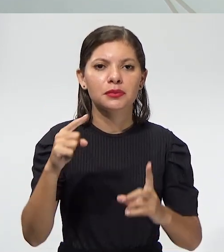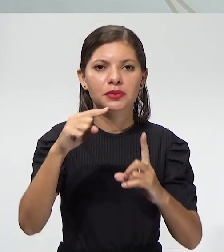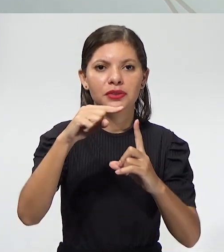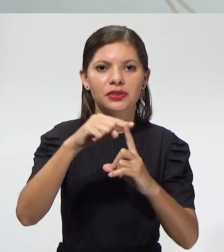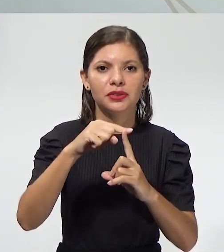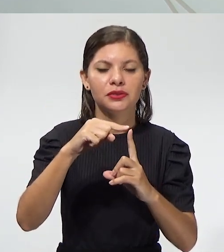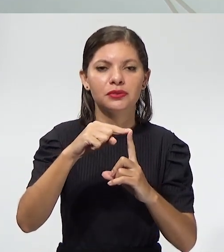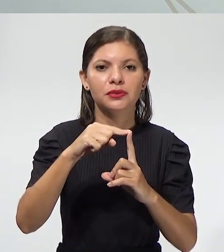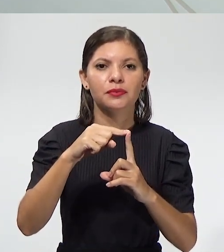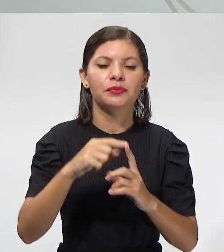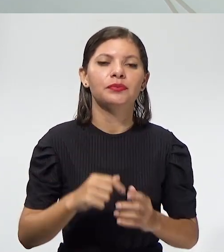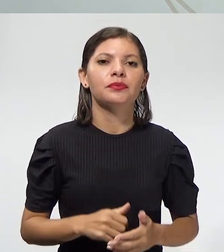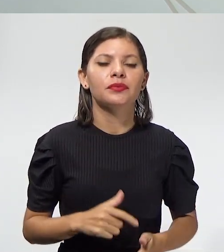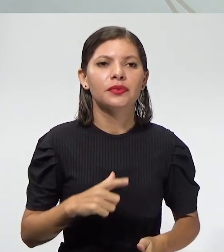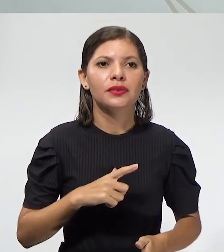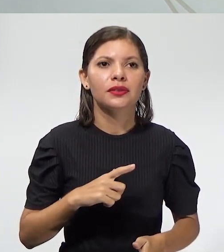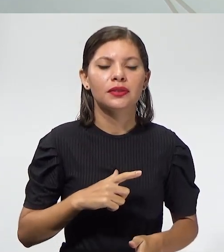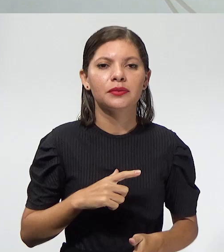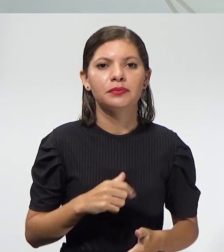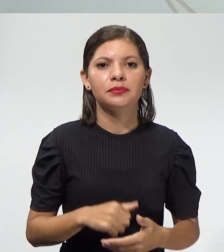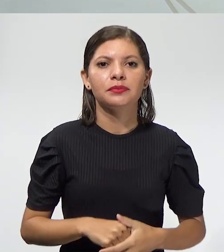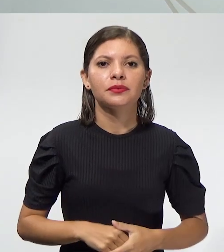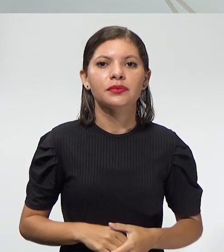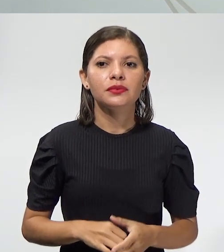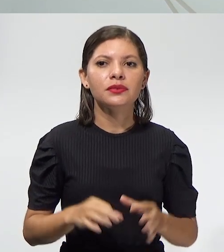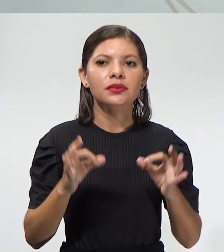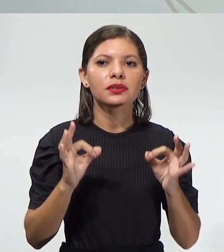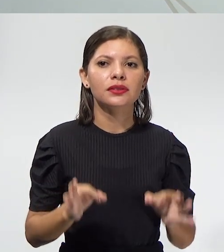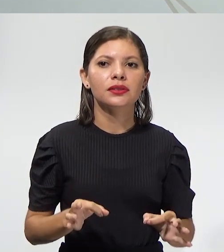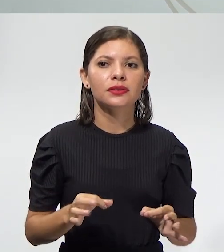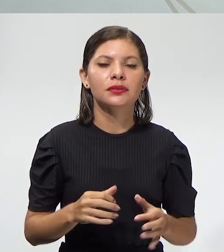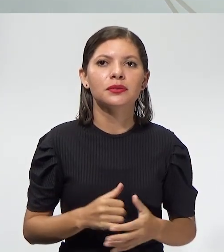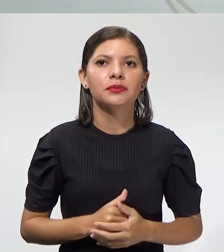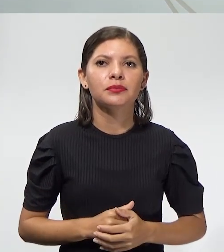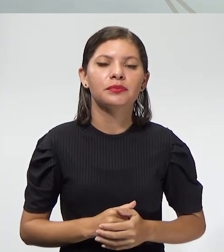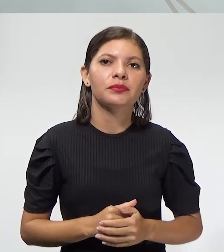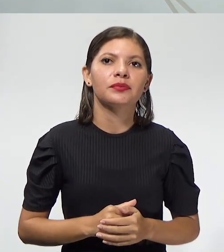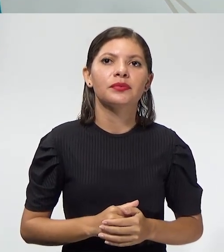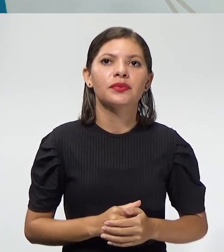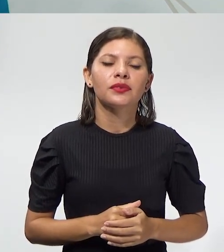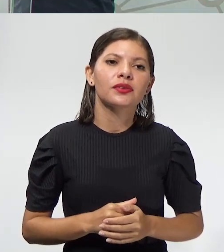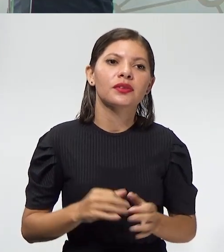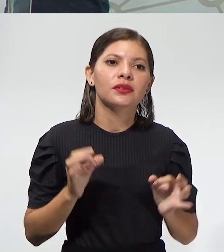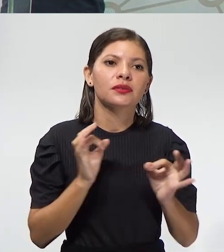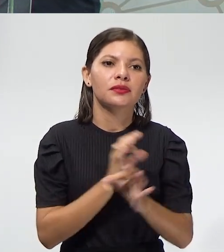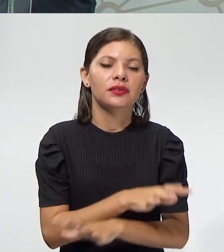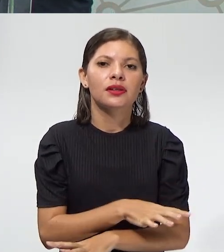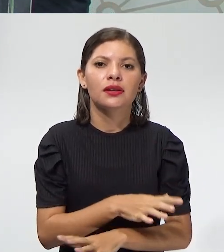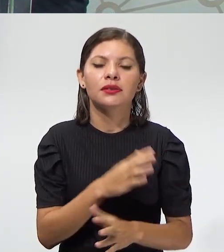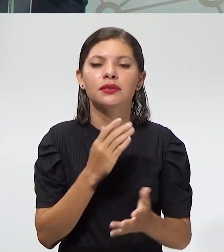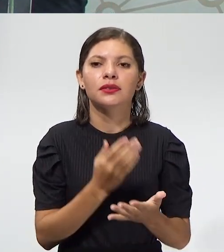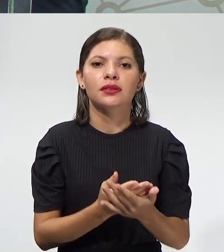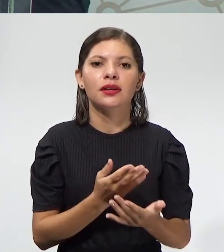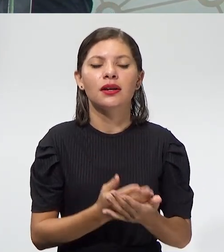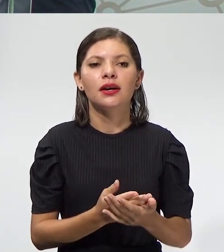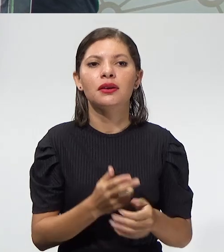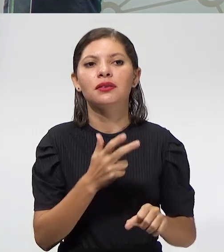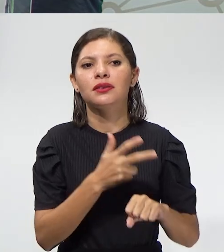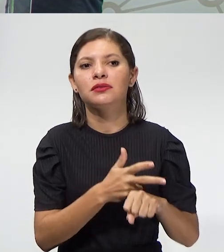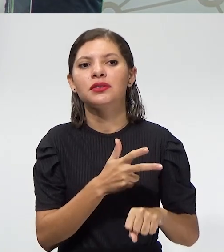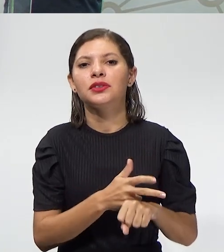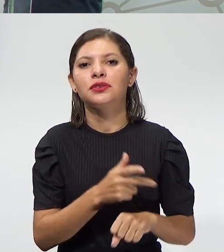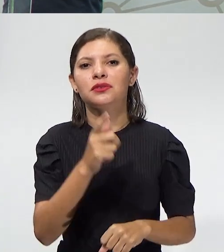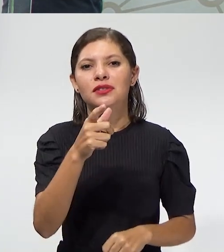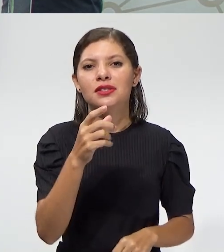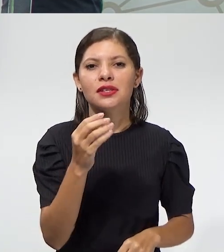vai gerar conhecimentos para que esse objetivo seja alcançado. É isso, professor? É isso, professora. Chegamos, né,